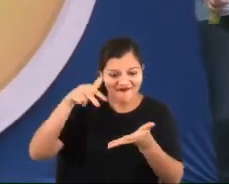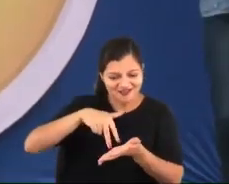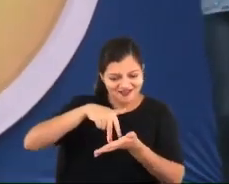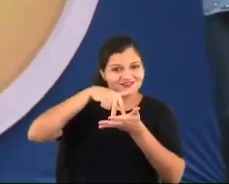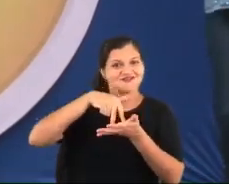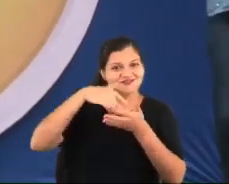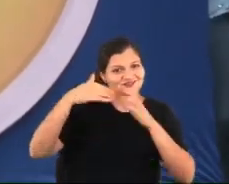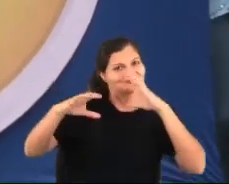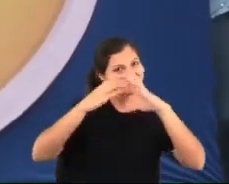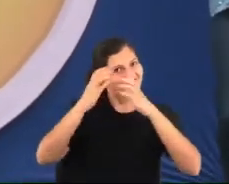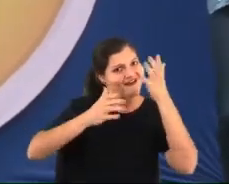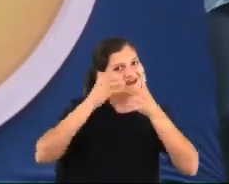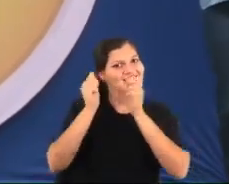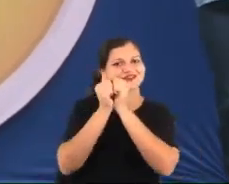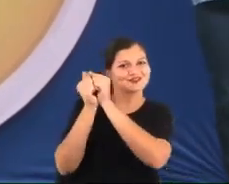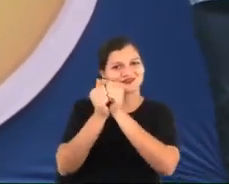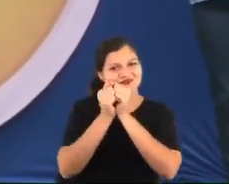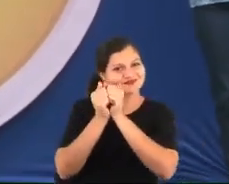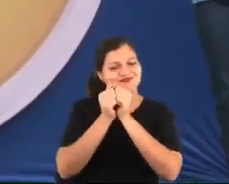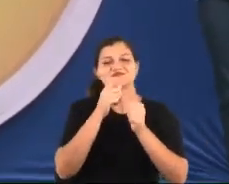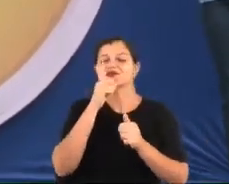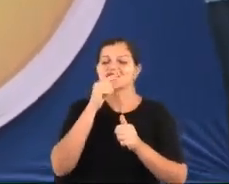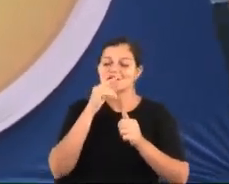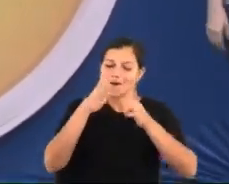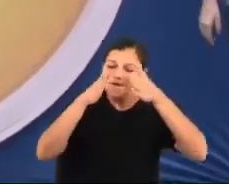gente. Mas tu,